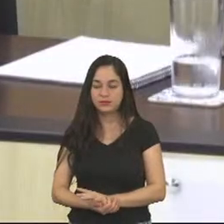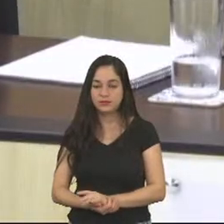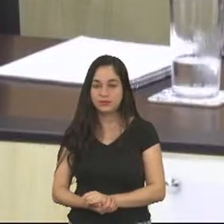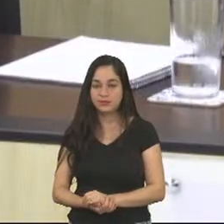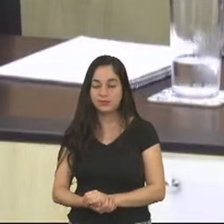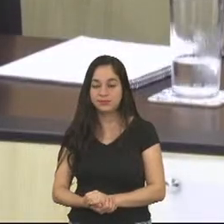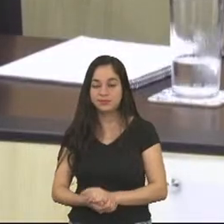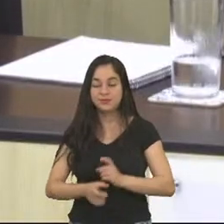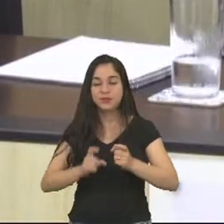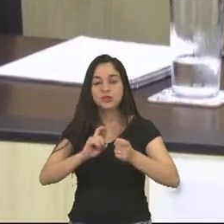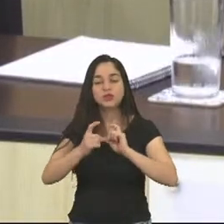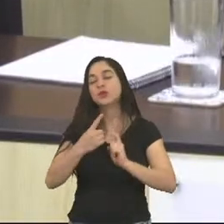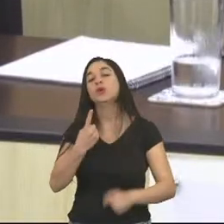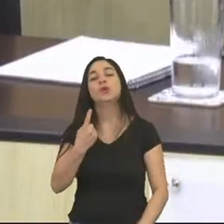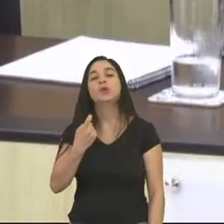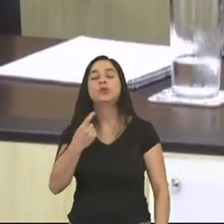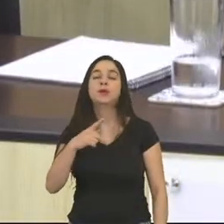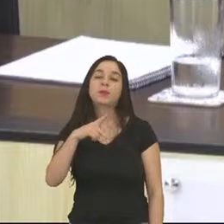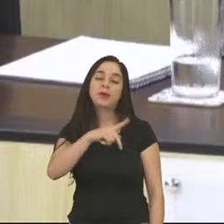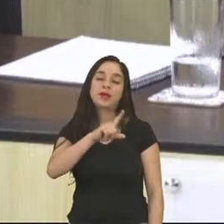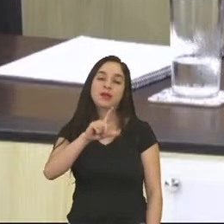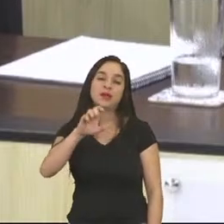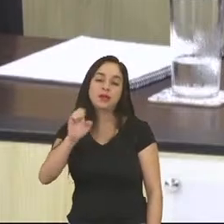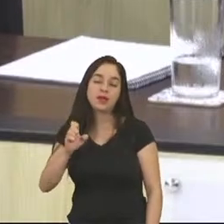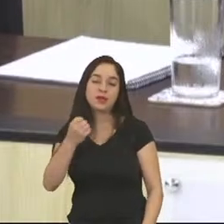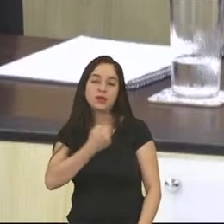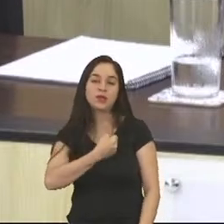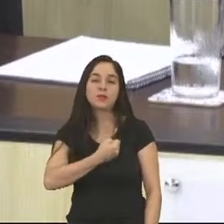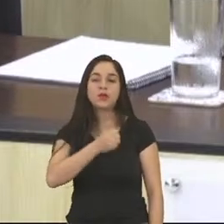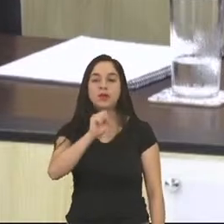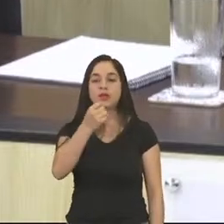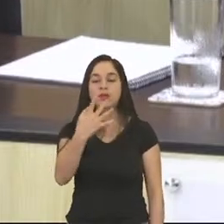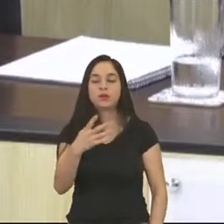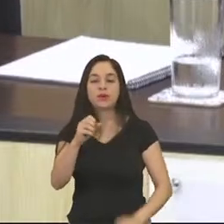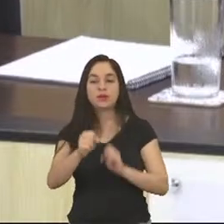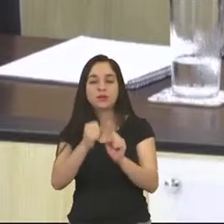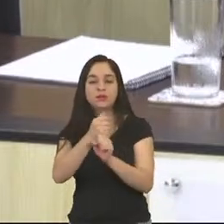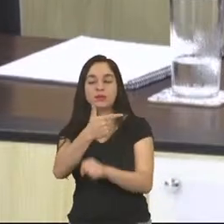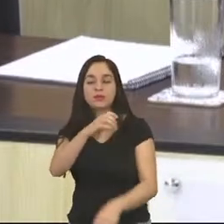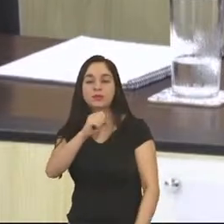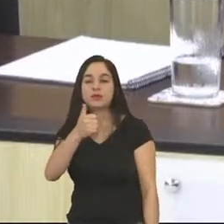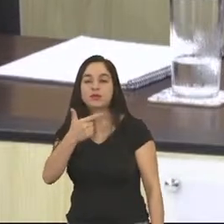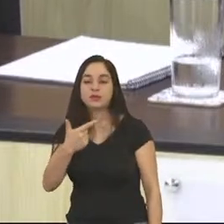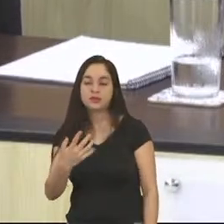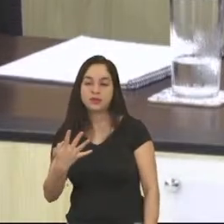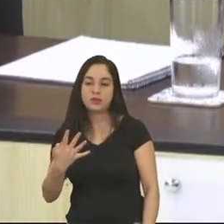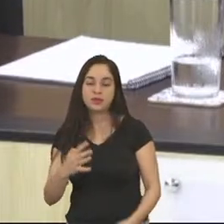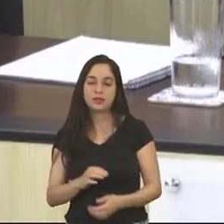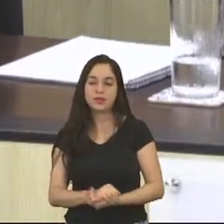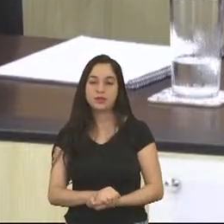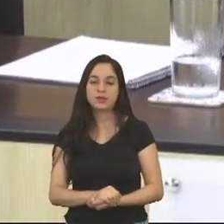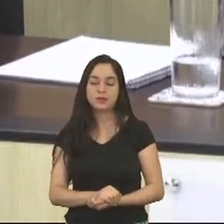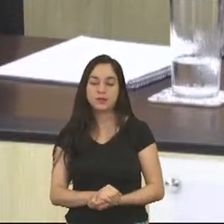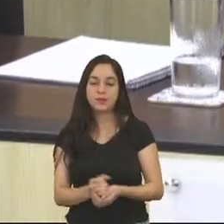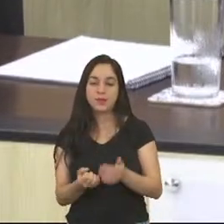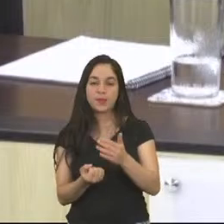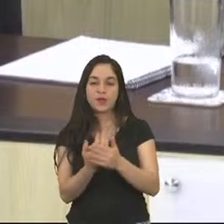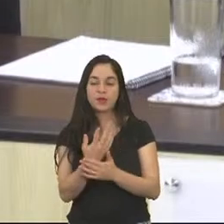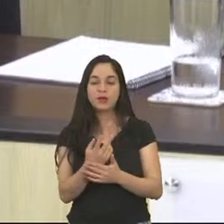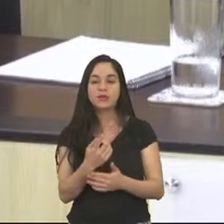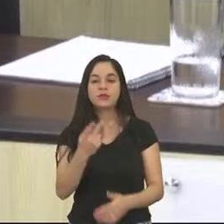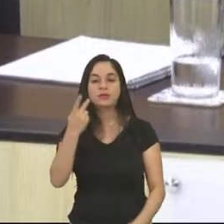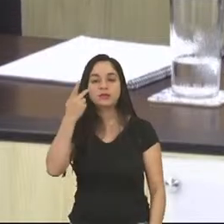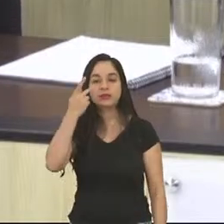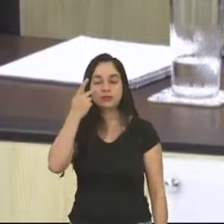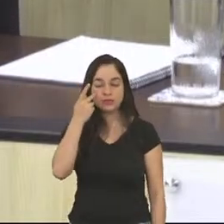Discussão única do PLE número 84 de 2024. Autoria vereador Paulinho